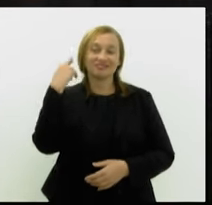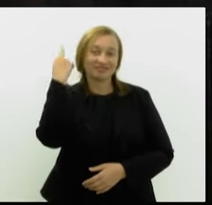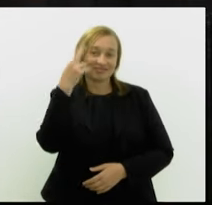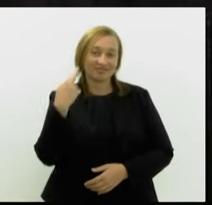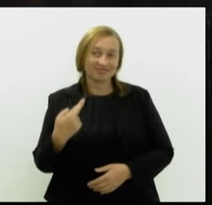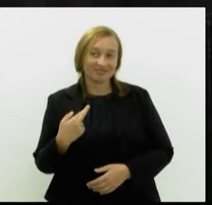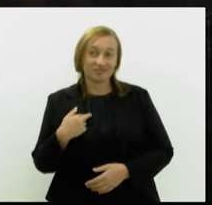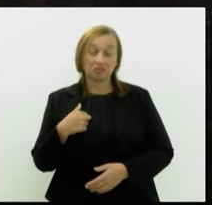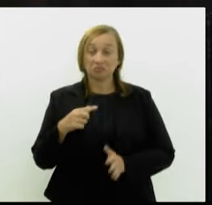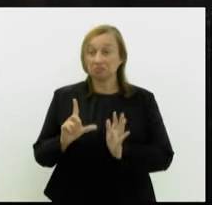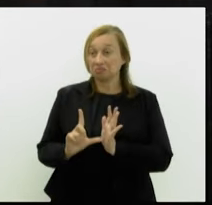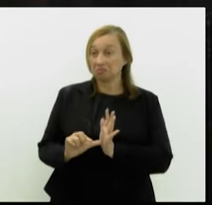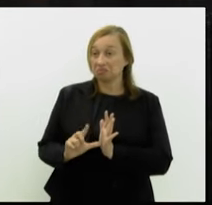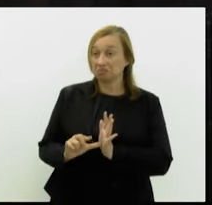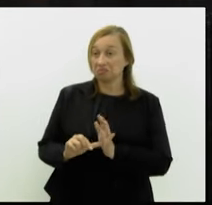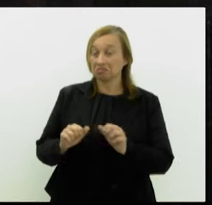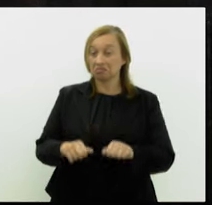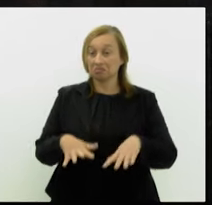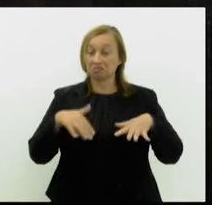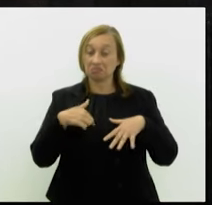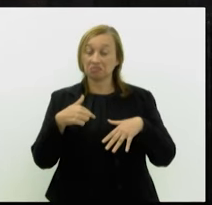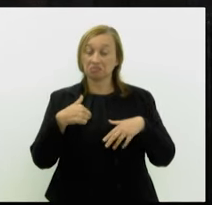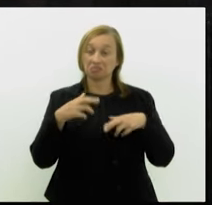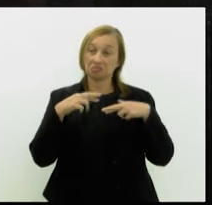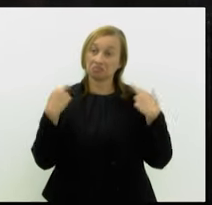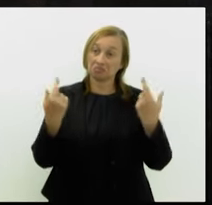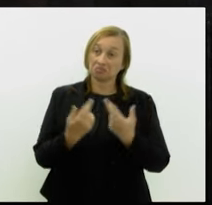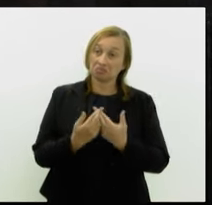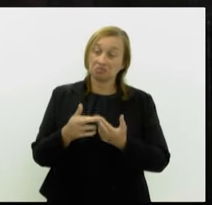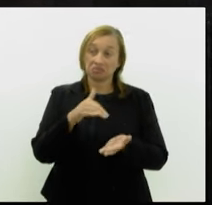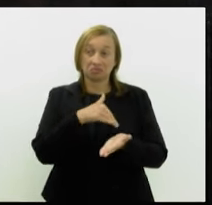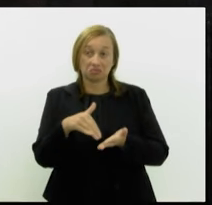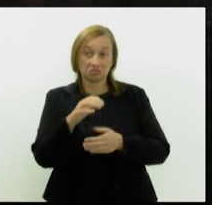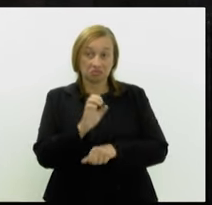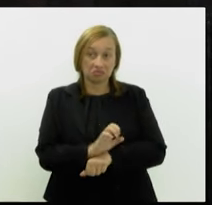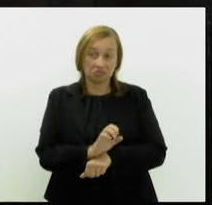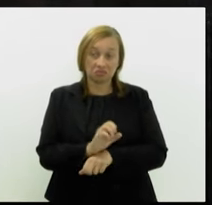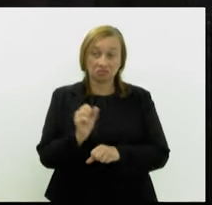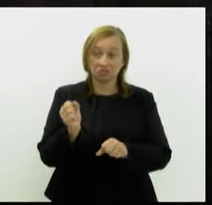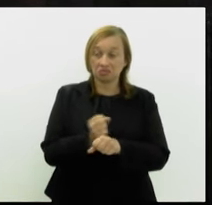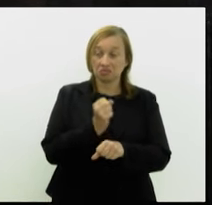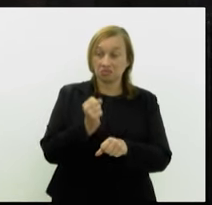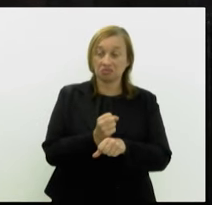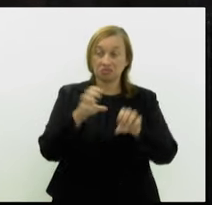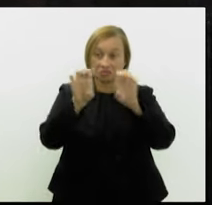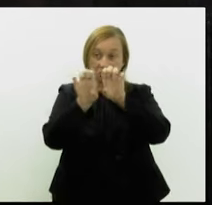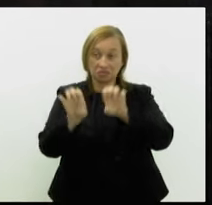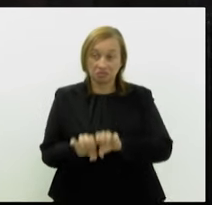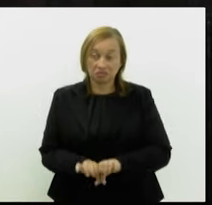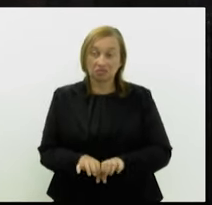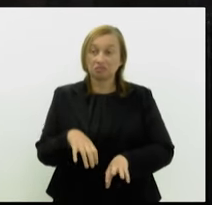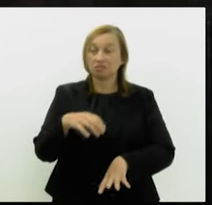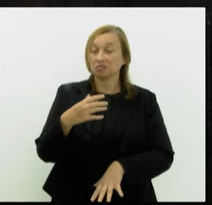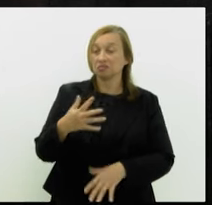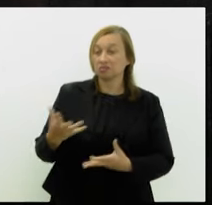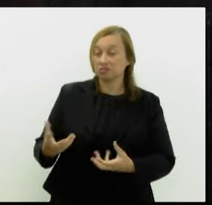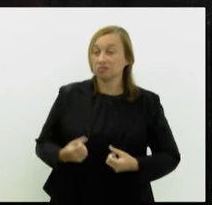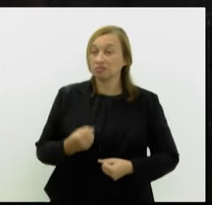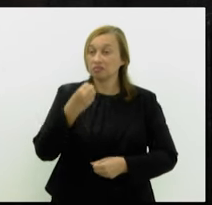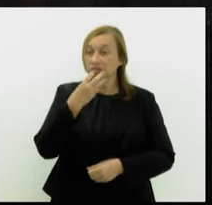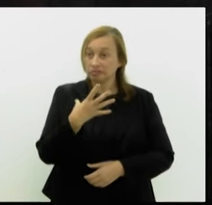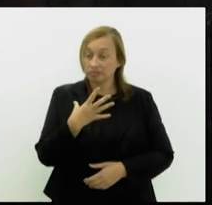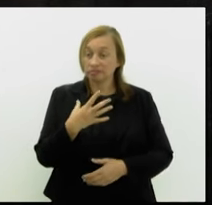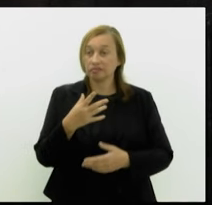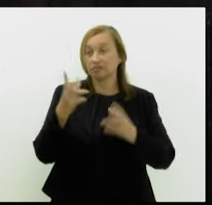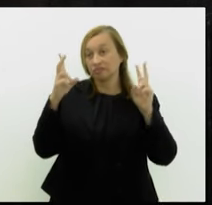Me atrasei para o plenário de hoje porque estava em reunião com o secretário de Estado de Obra e Infraestrutura, Uruan Andrade, que me recebeu muito bem para tratar de